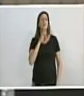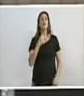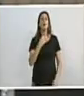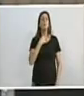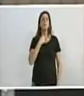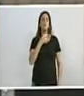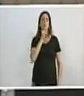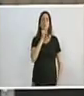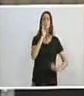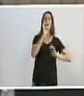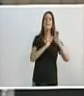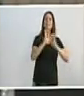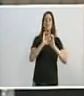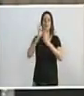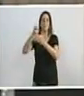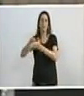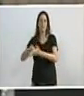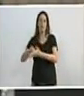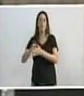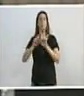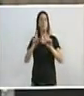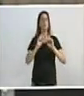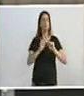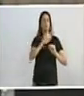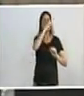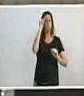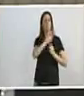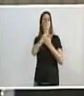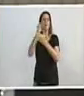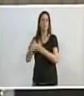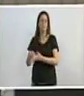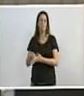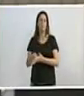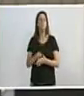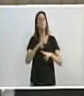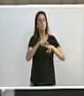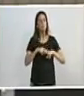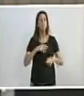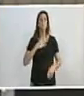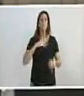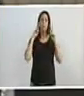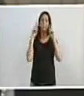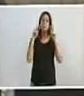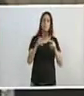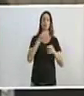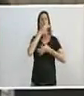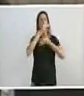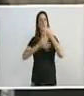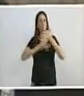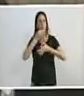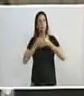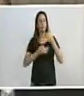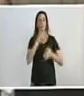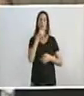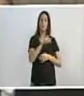pelas empresas, mas de alguma forma subsidiada. E de fato, vereador, é aí que Vossa Excelência, na minha visão, com o respeito que tenho por Vossa Excelência, comete